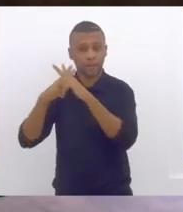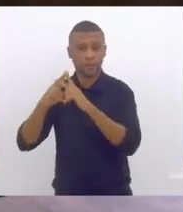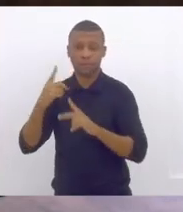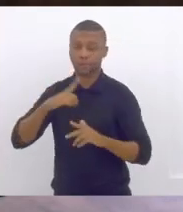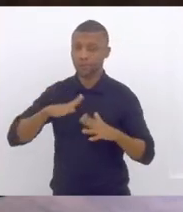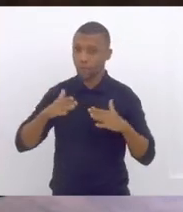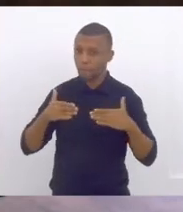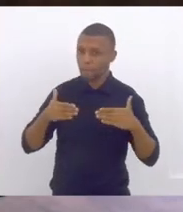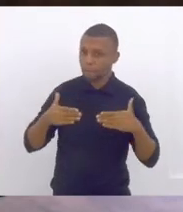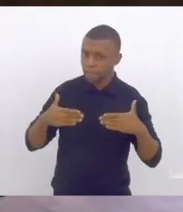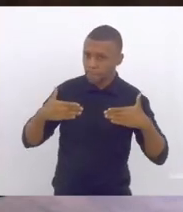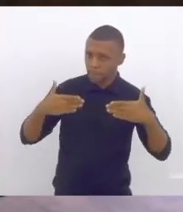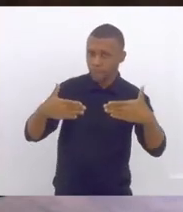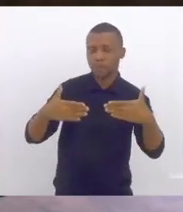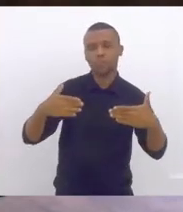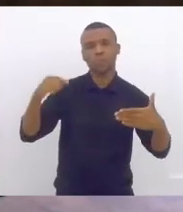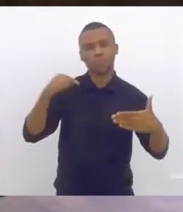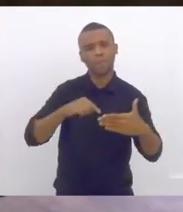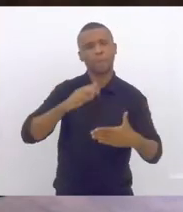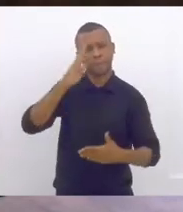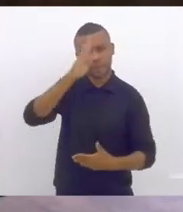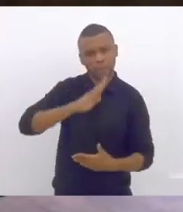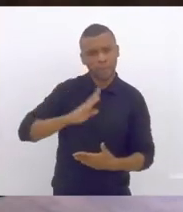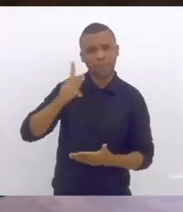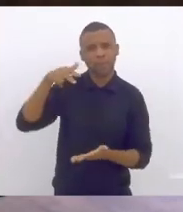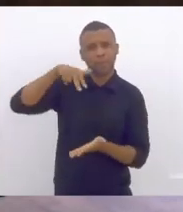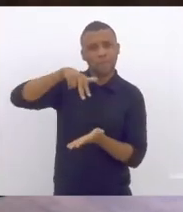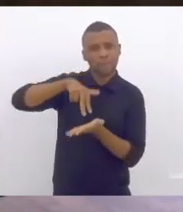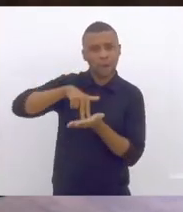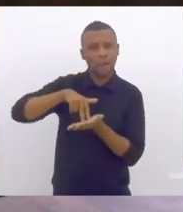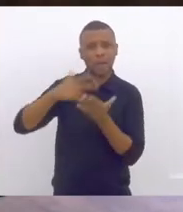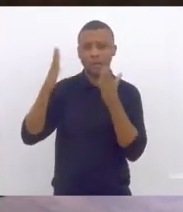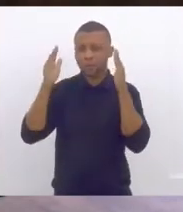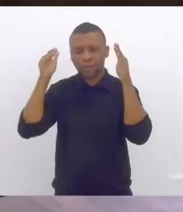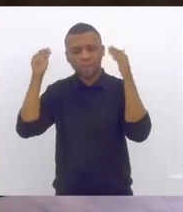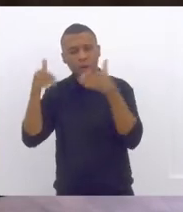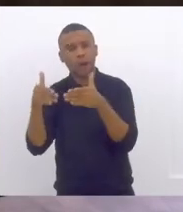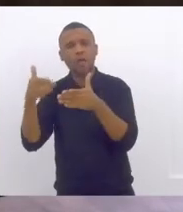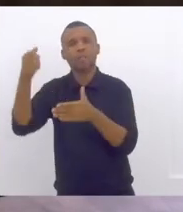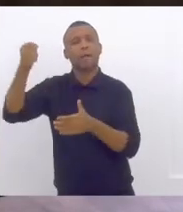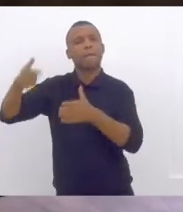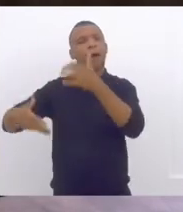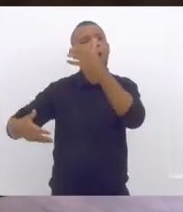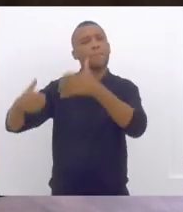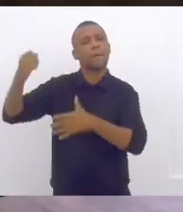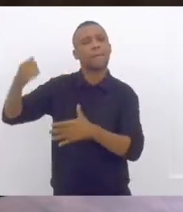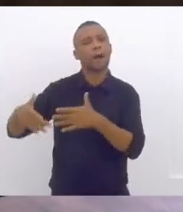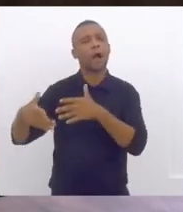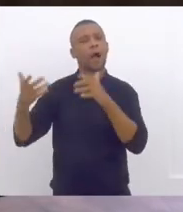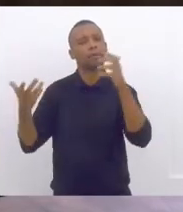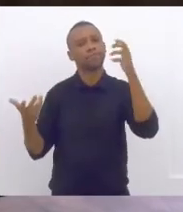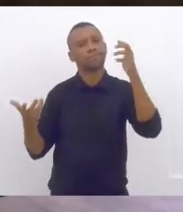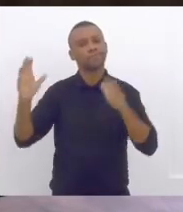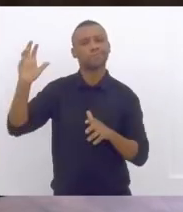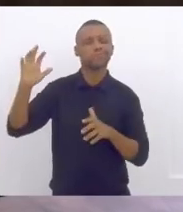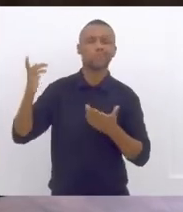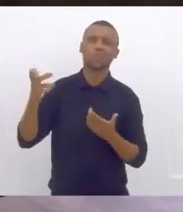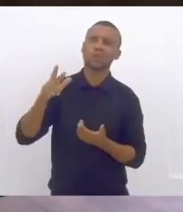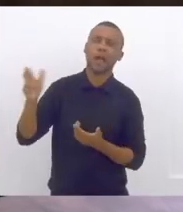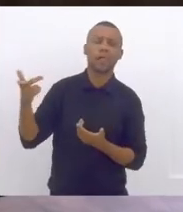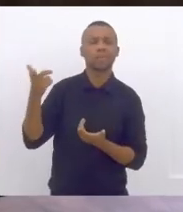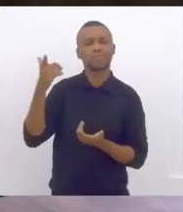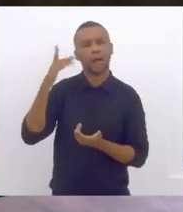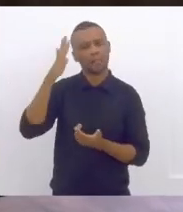recentemente, desse governo federal fascista, que foi dizer no fórum multilateral que as mudanças climáticas não passavam de uma